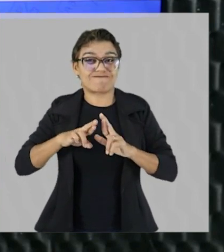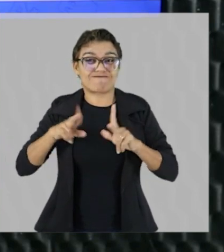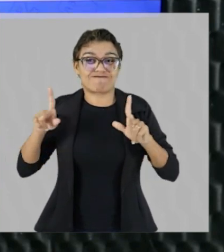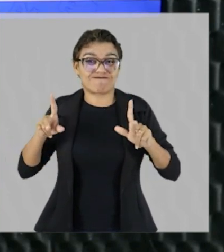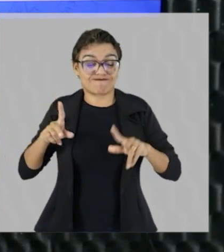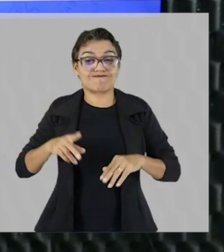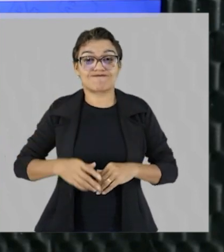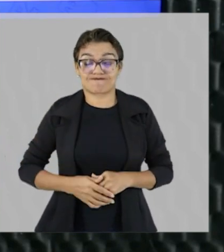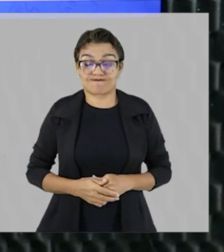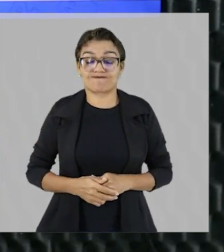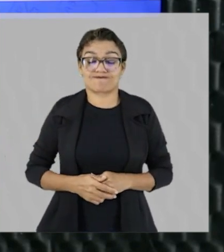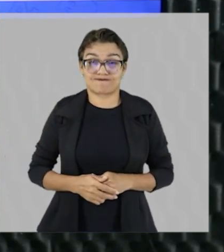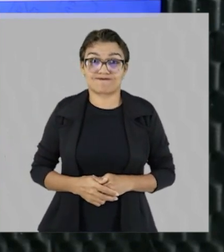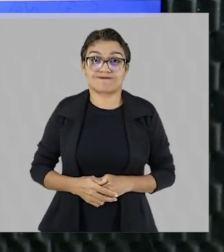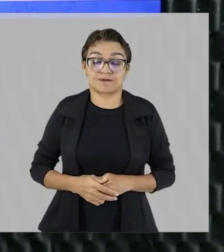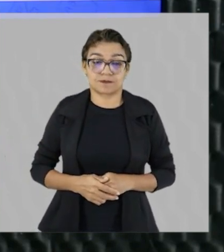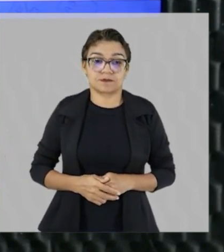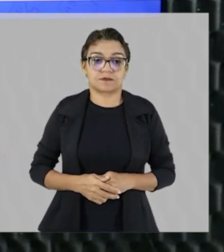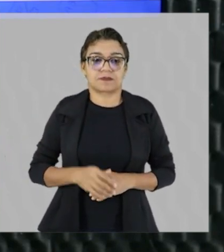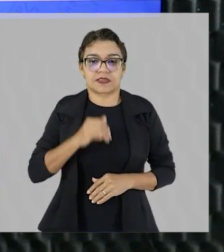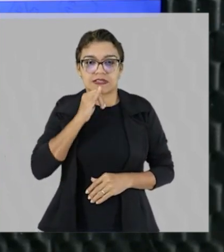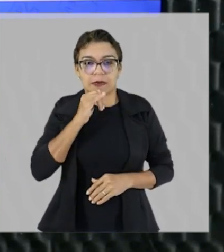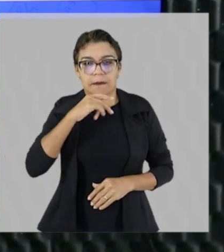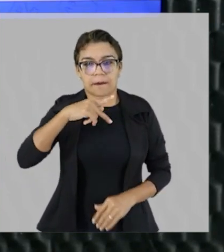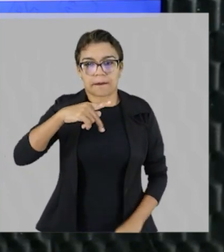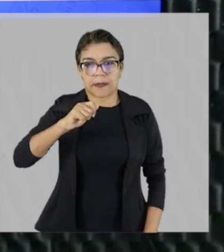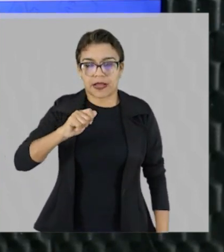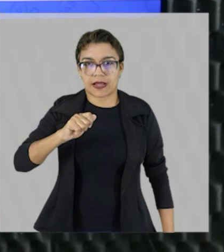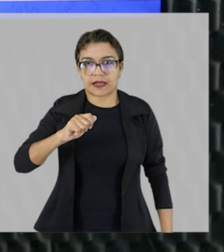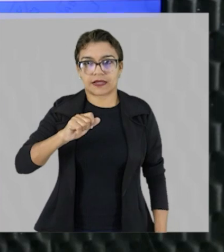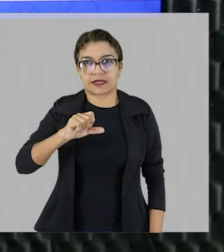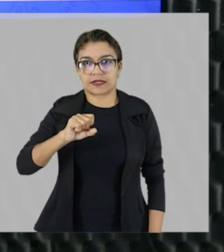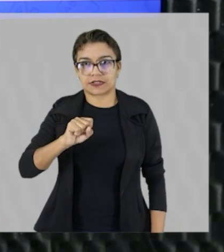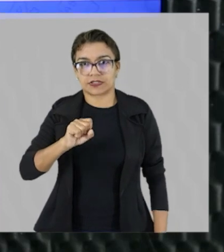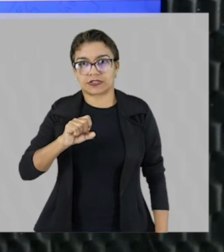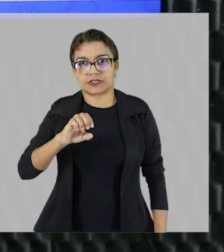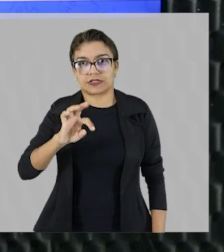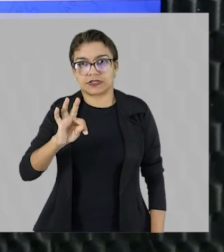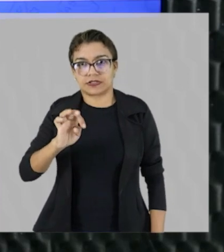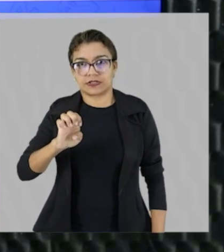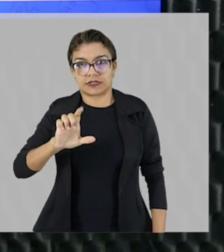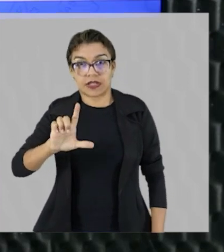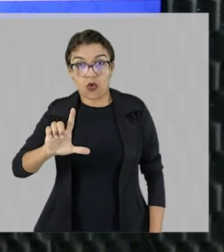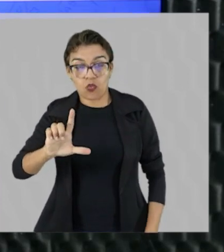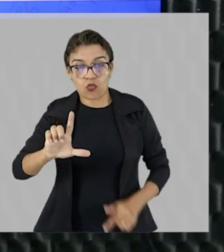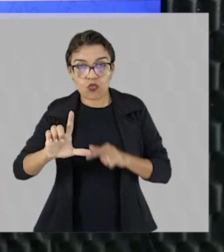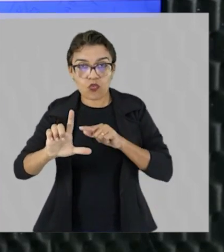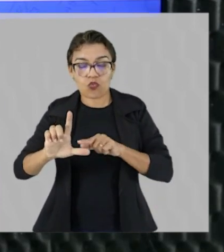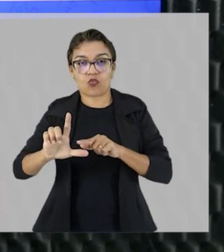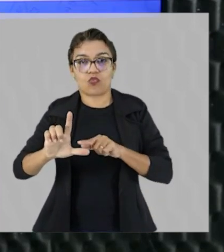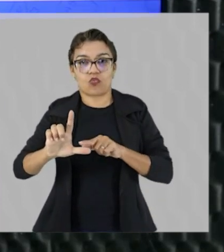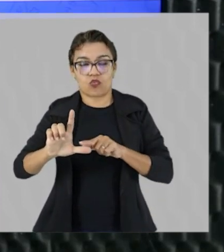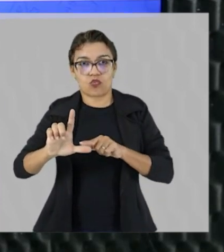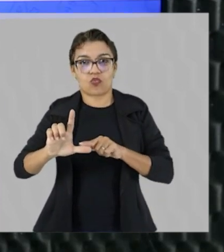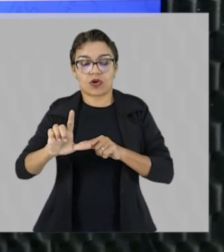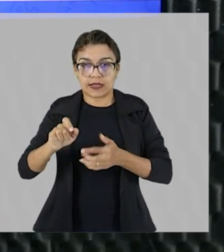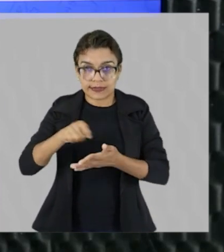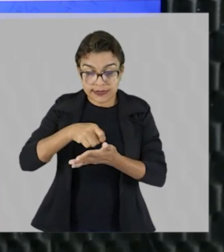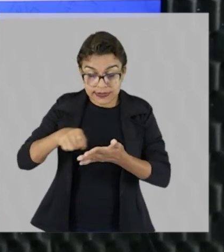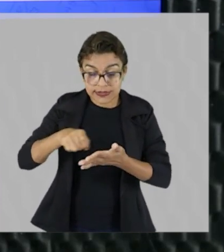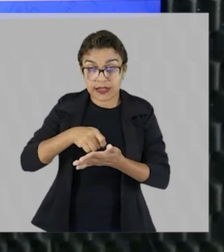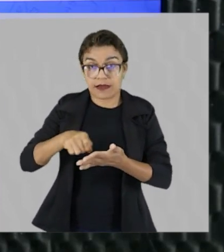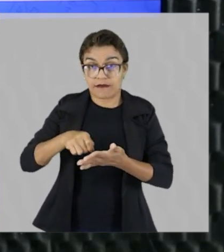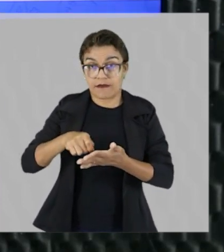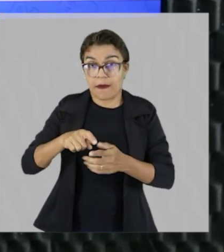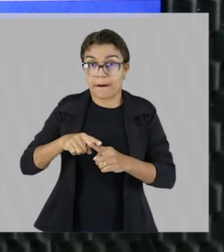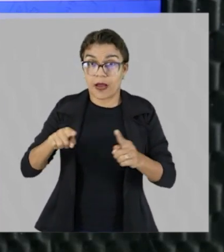é, tá? Pastel, por exemplo, escreve pastel, pronuncia pastel, só que em